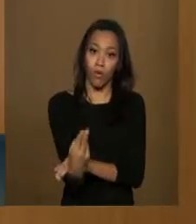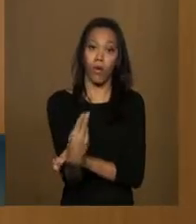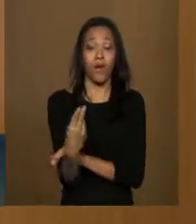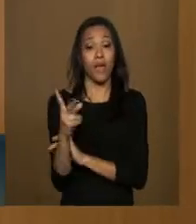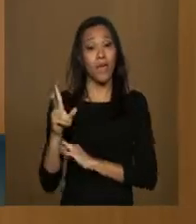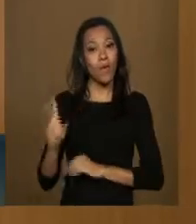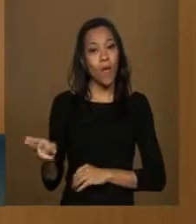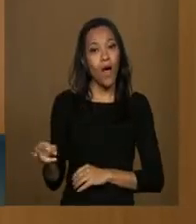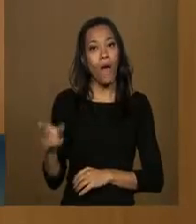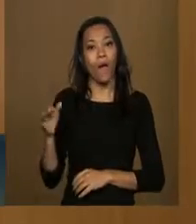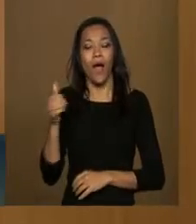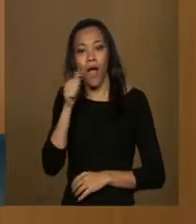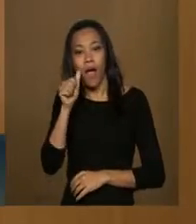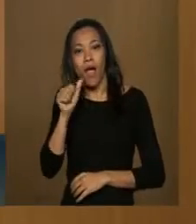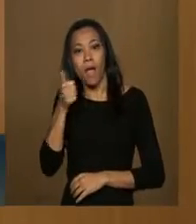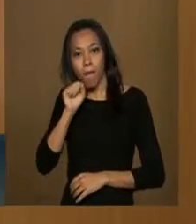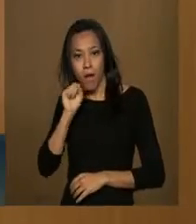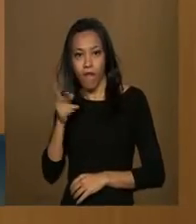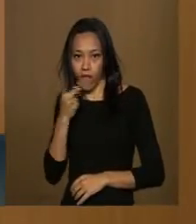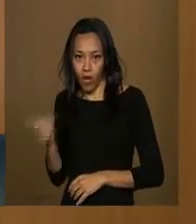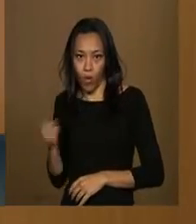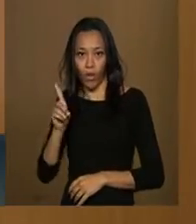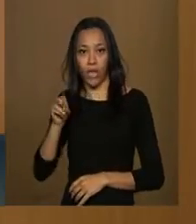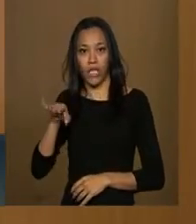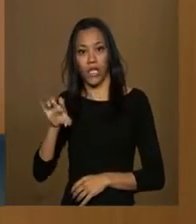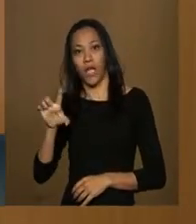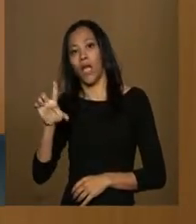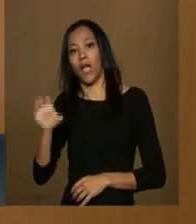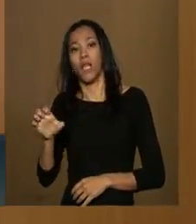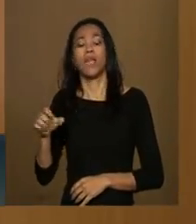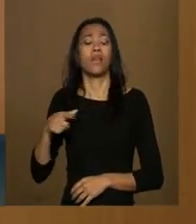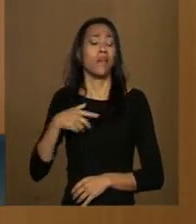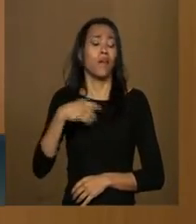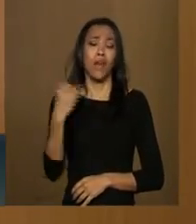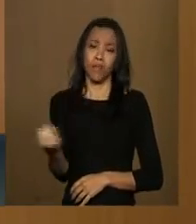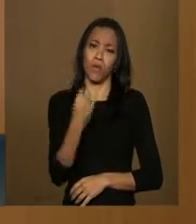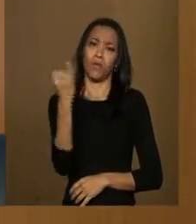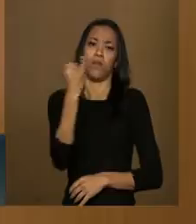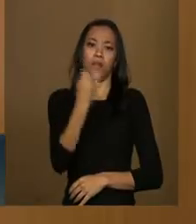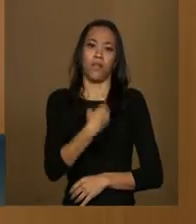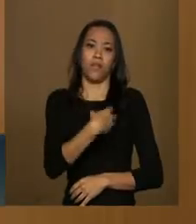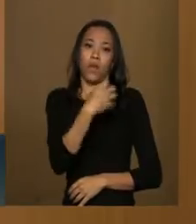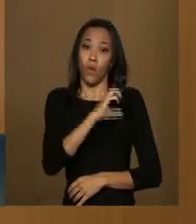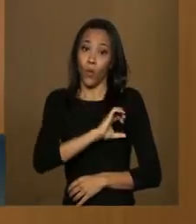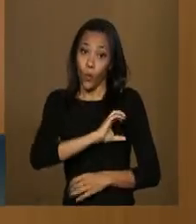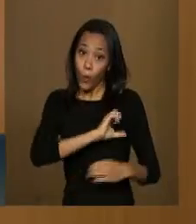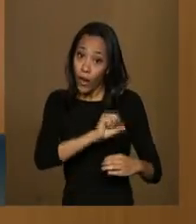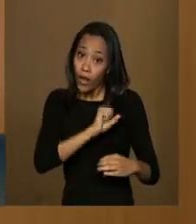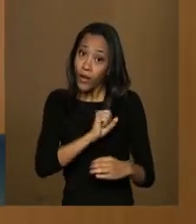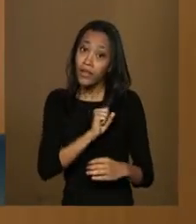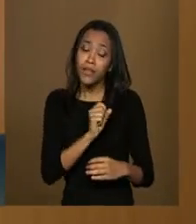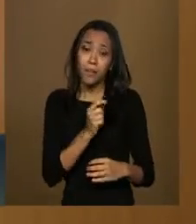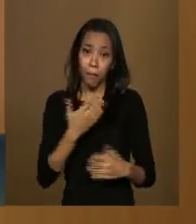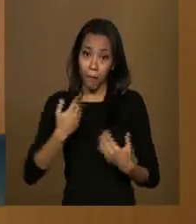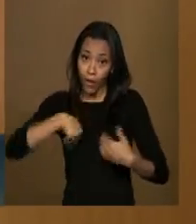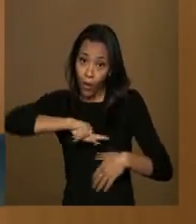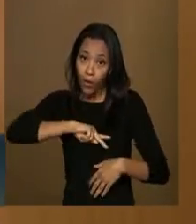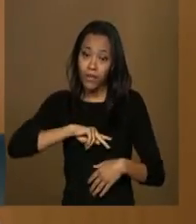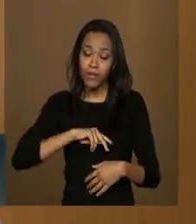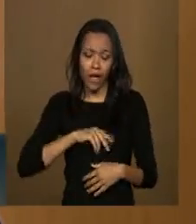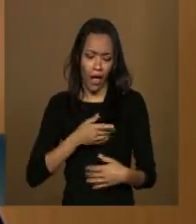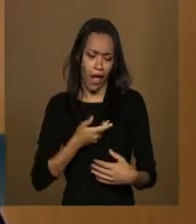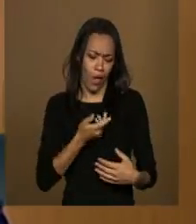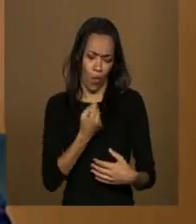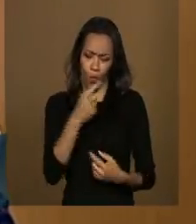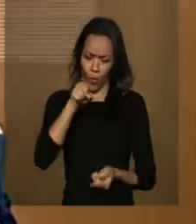Daniele falou, a gente não sabe a importância que tem o leite para a gente, é muito pouco. A gente acha